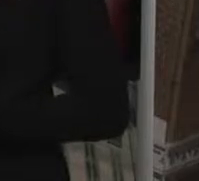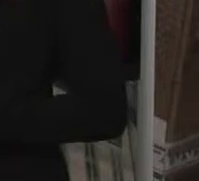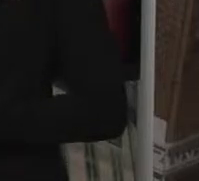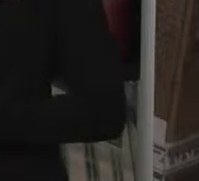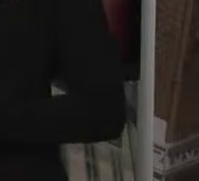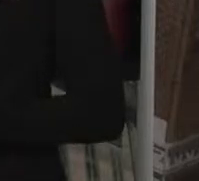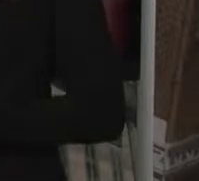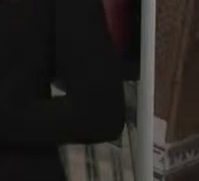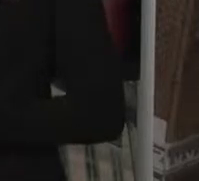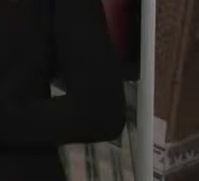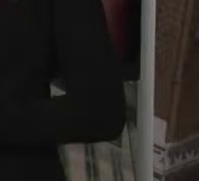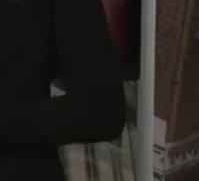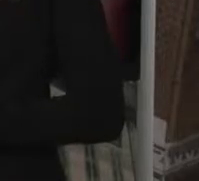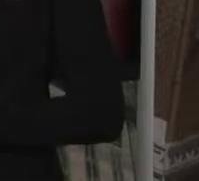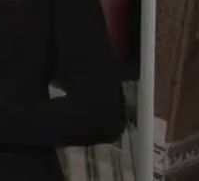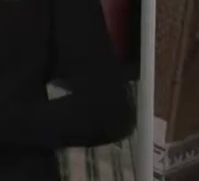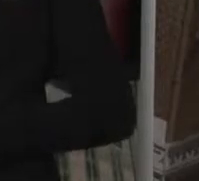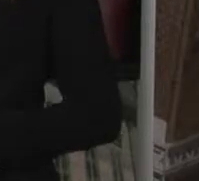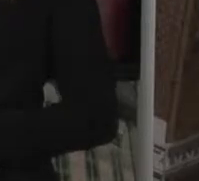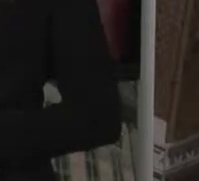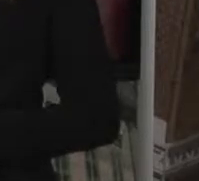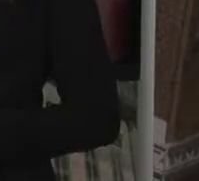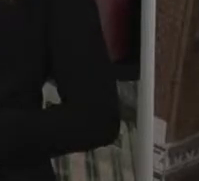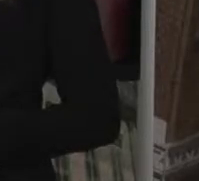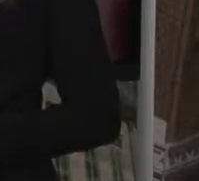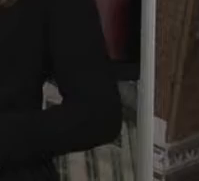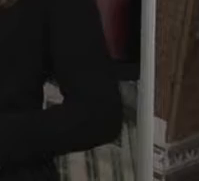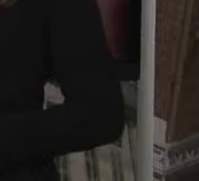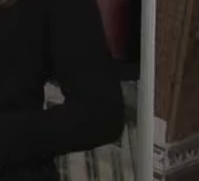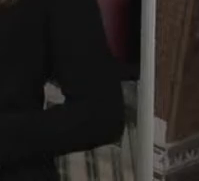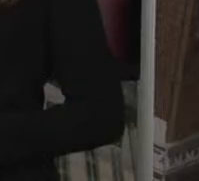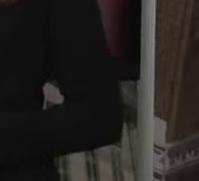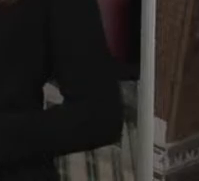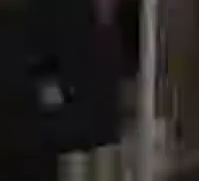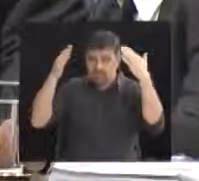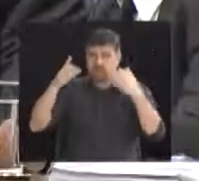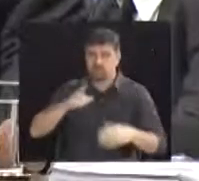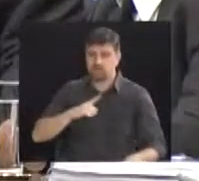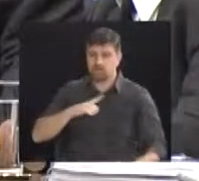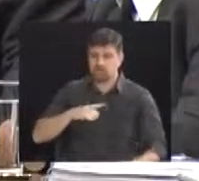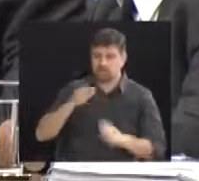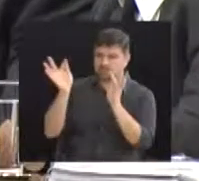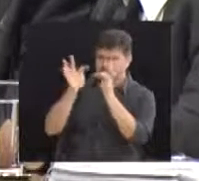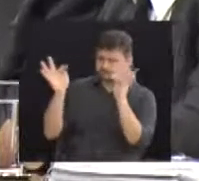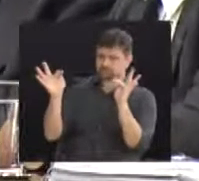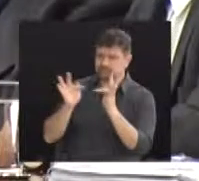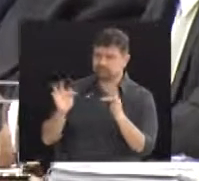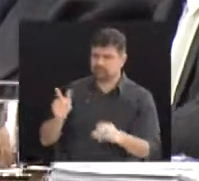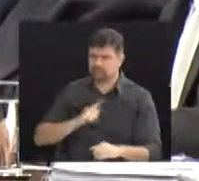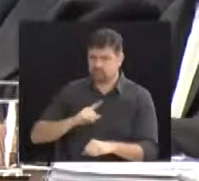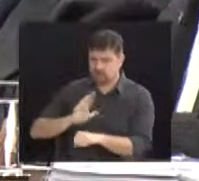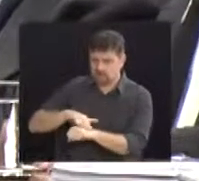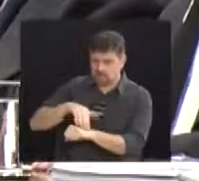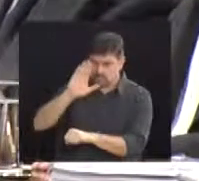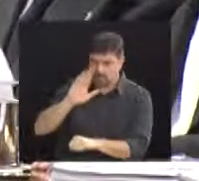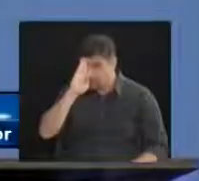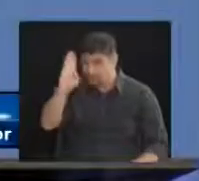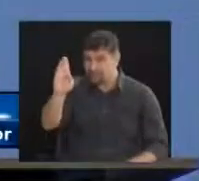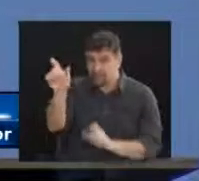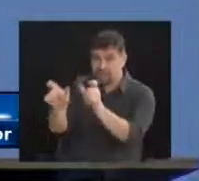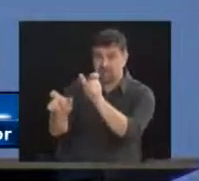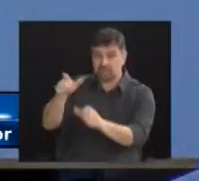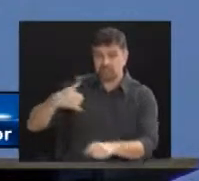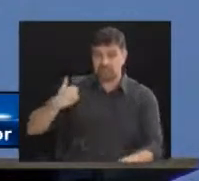Segunda-feira, além de palestra, um caminhão vai realizar exame de mamografia. O Outubro Rosa é comemorado em Campinas